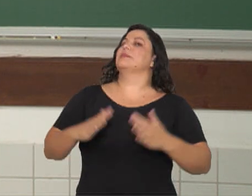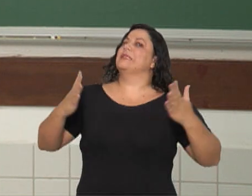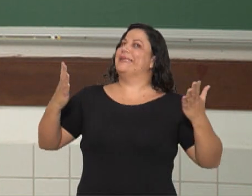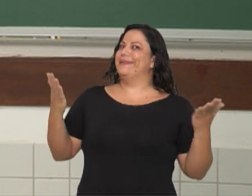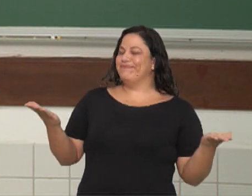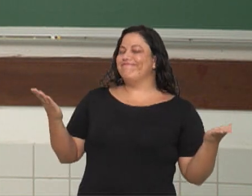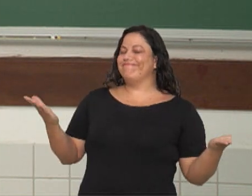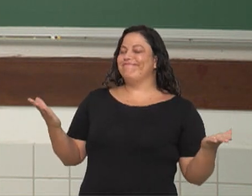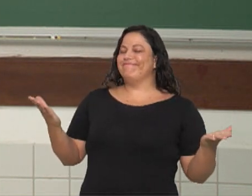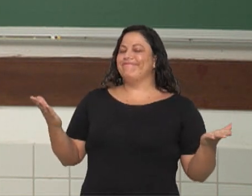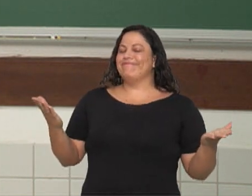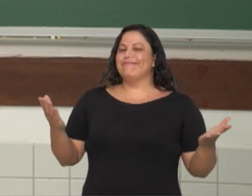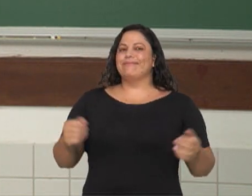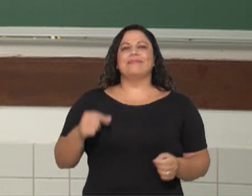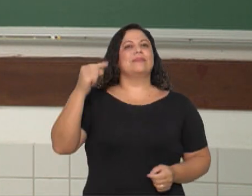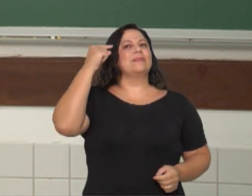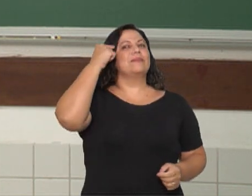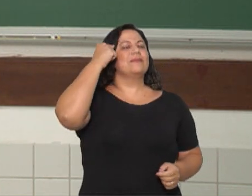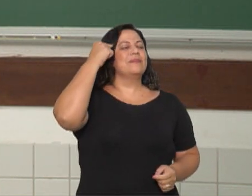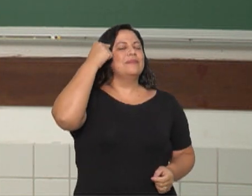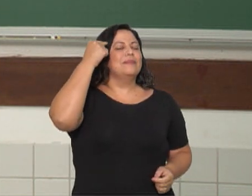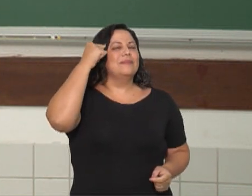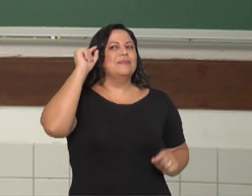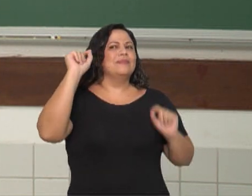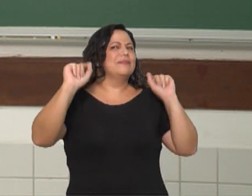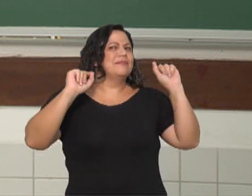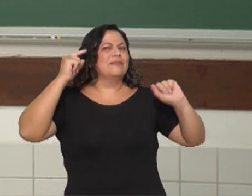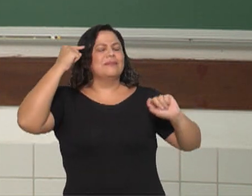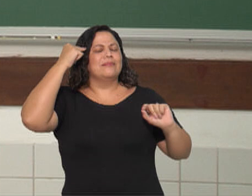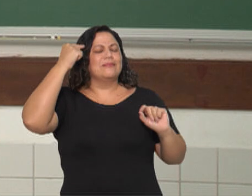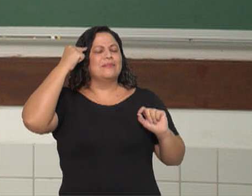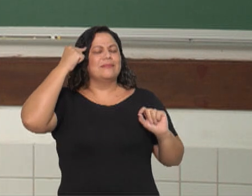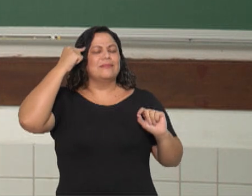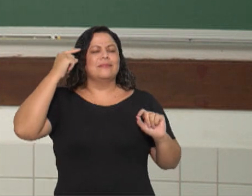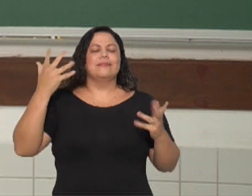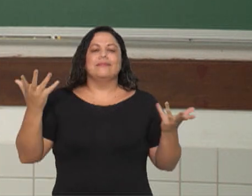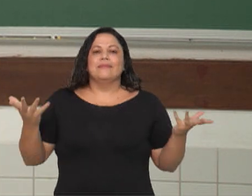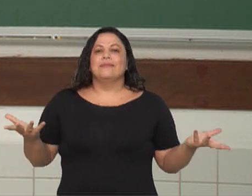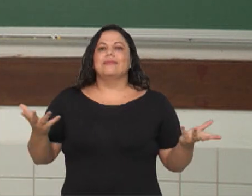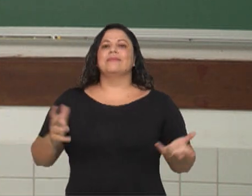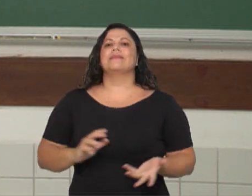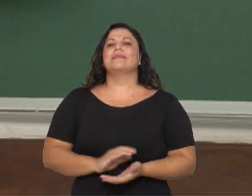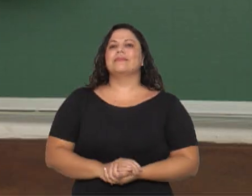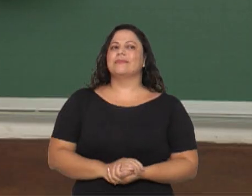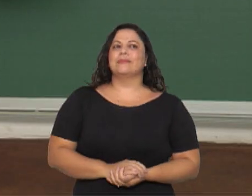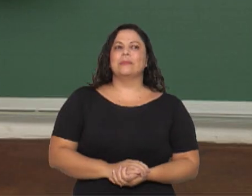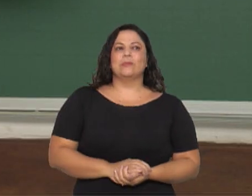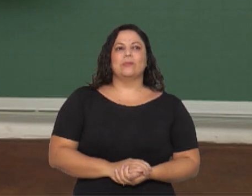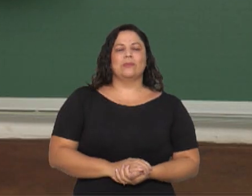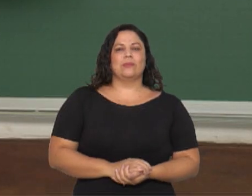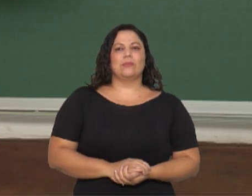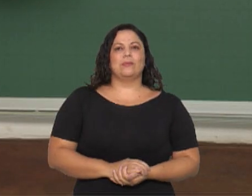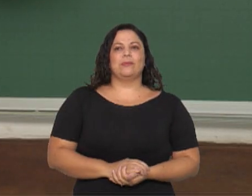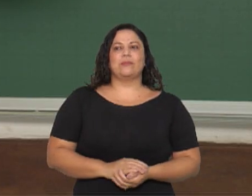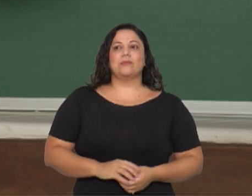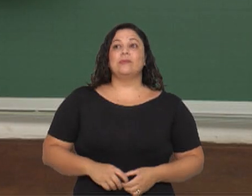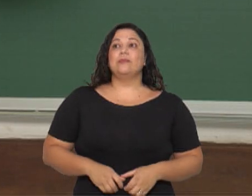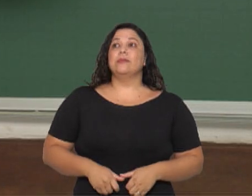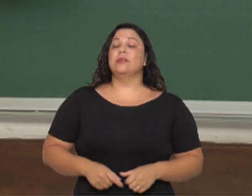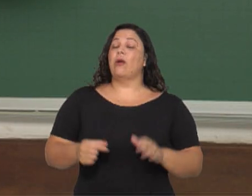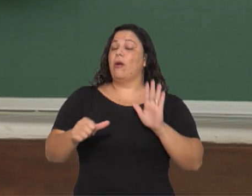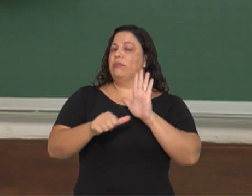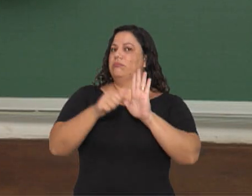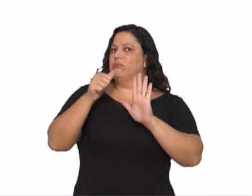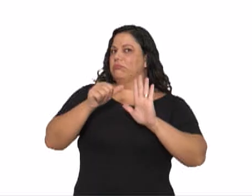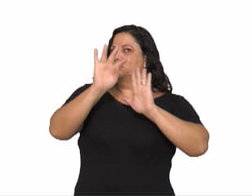Entonces, ¿qué pensáis sobre la situación? Bueno, el primer texto,